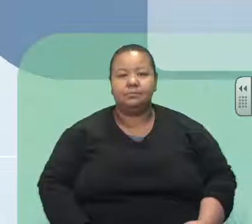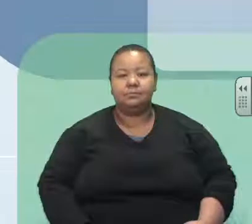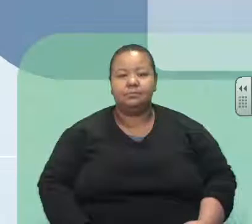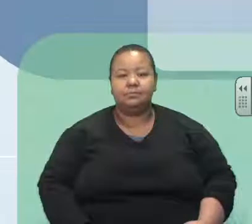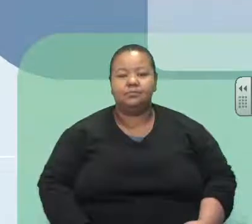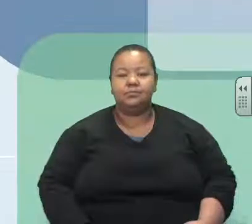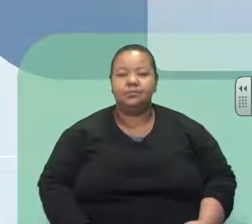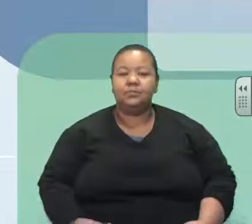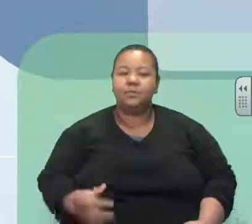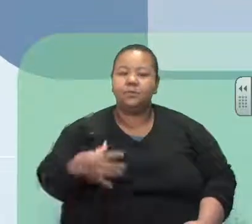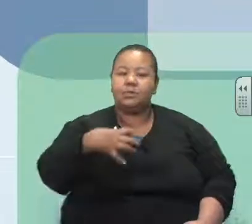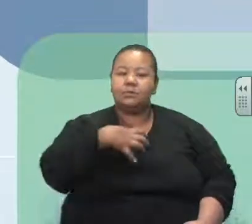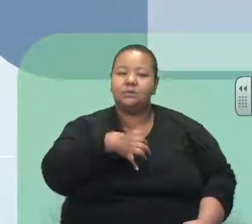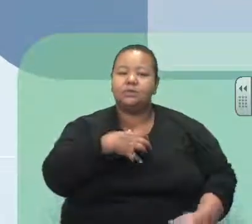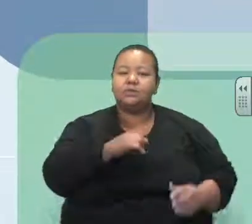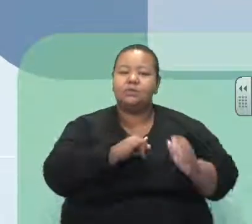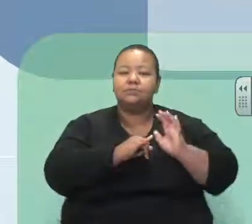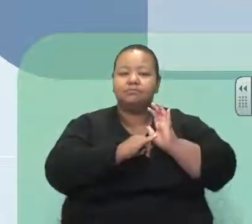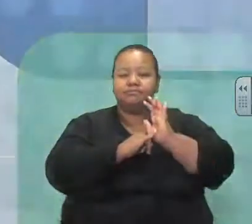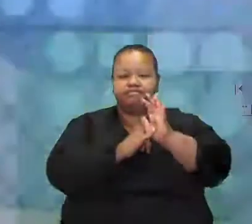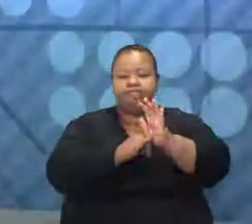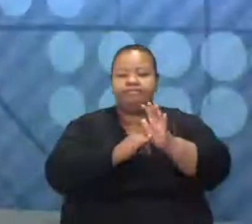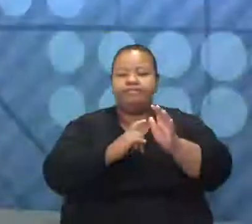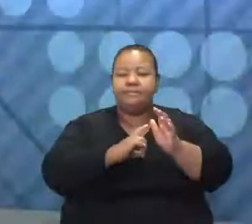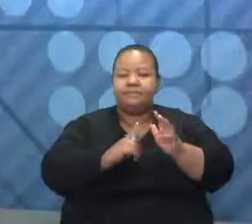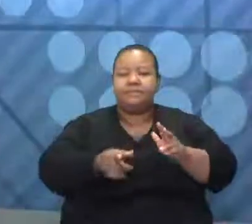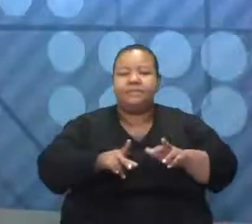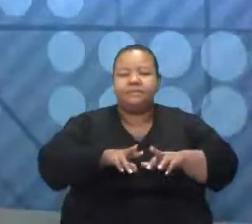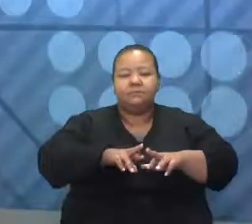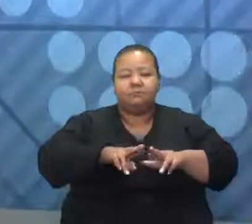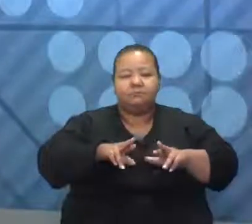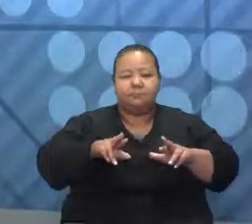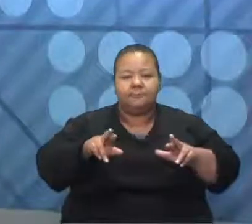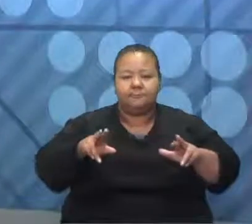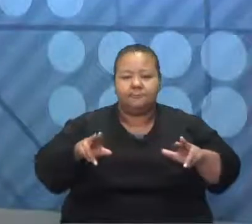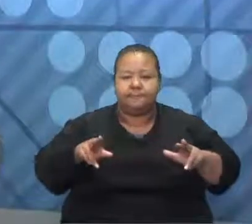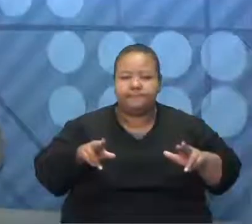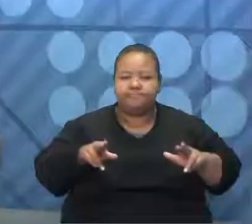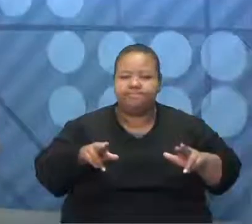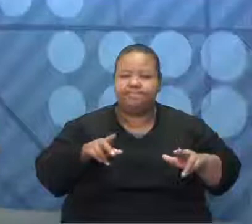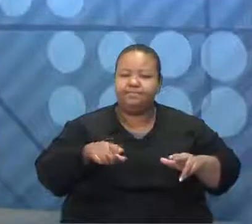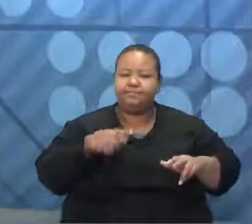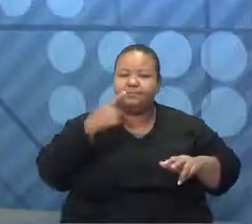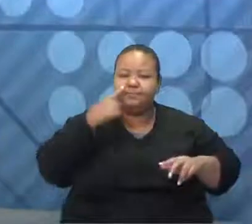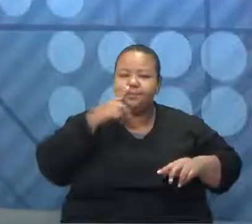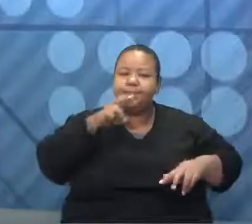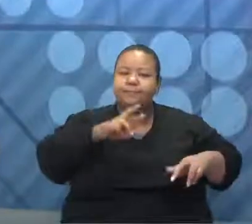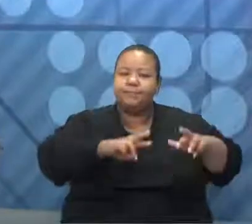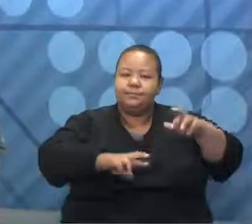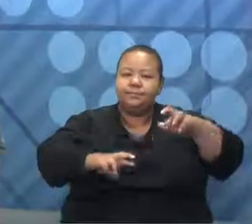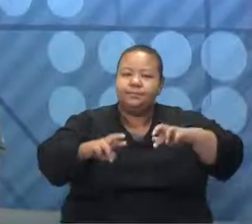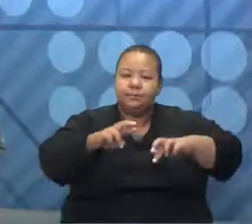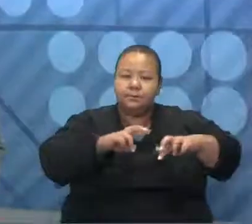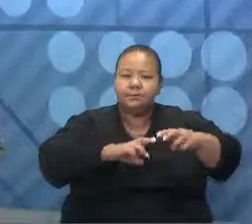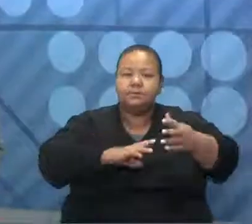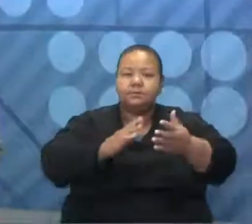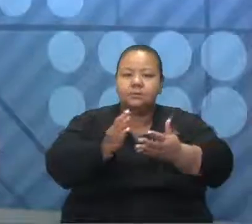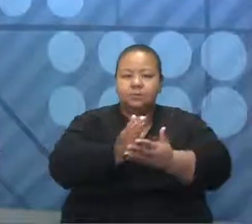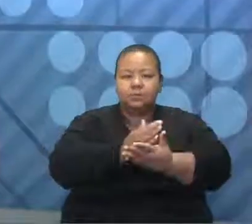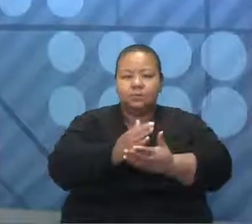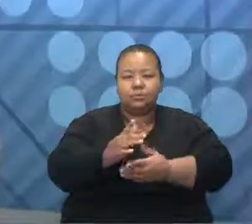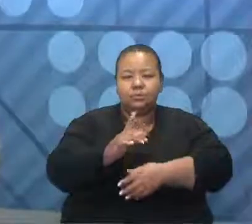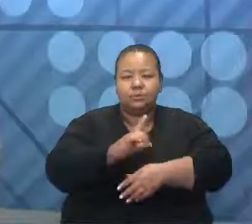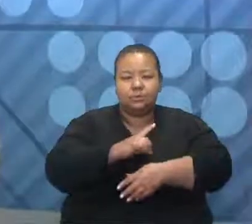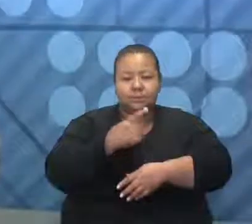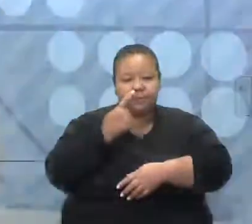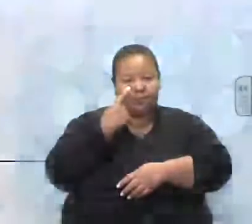Tipos de indicadores. Temos diversos tipos de indicadores, mas a gente vai analisar alguns dos tipos que existem.